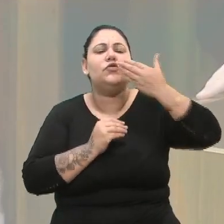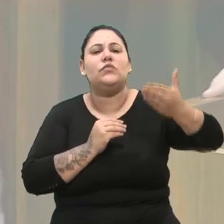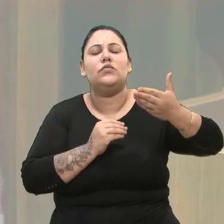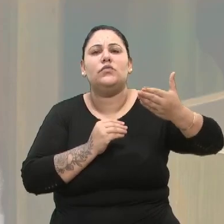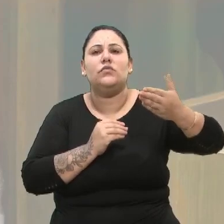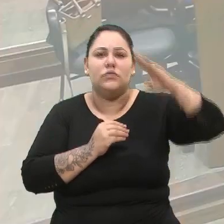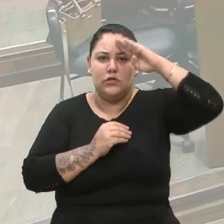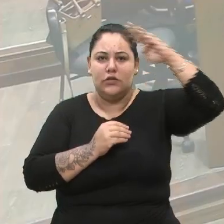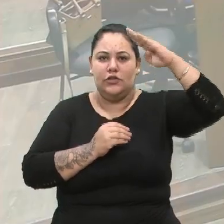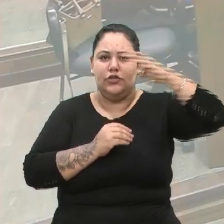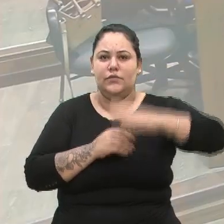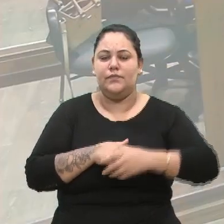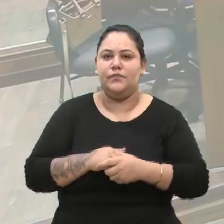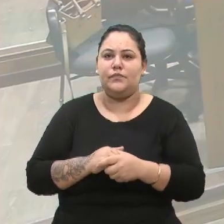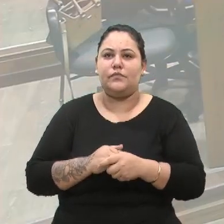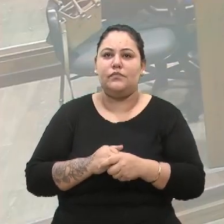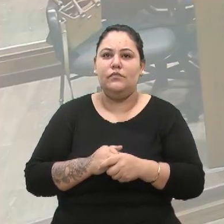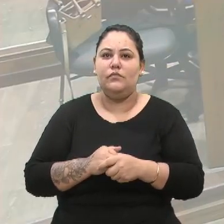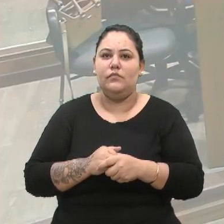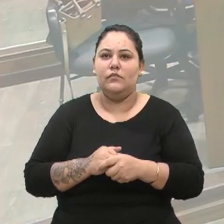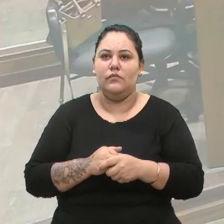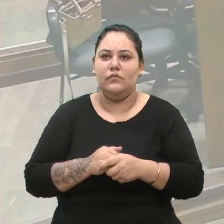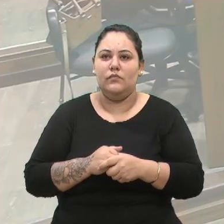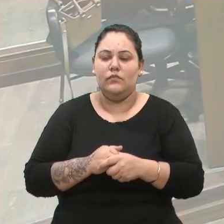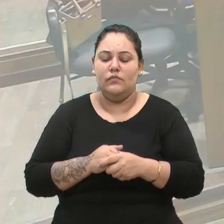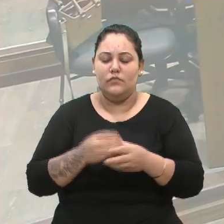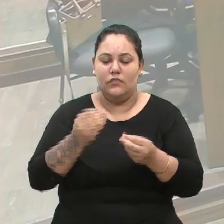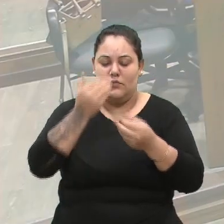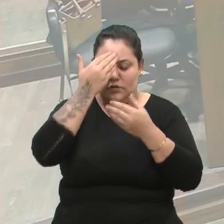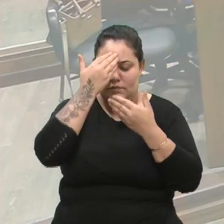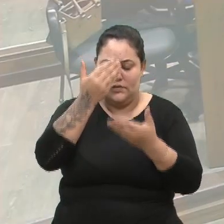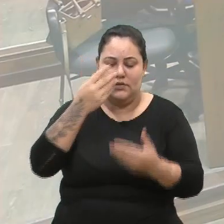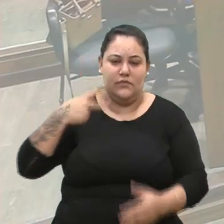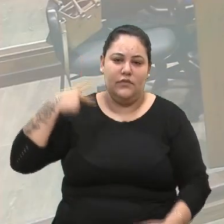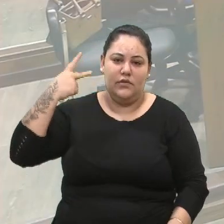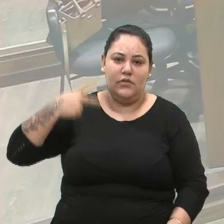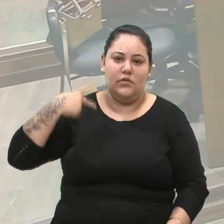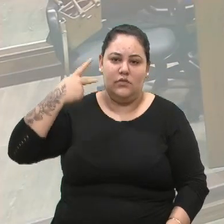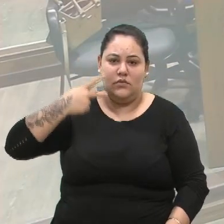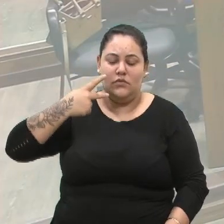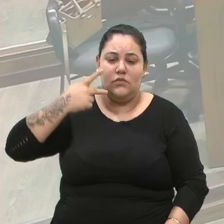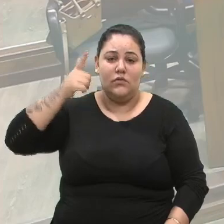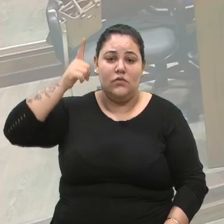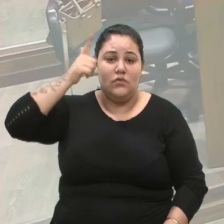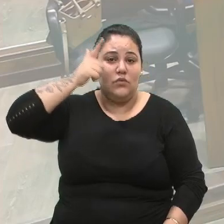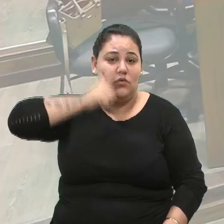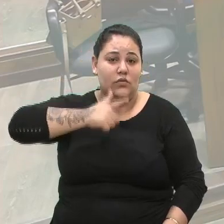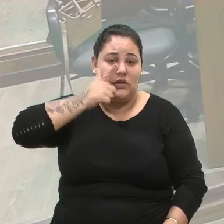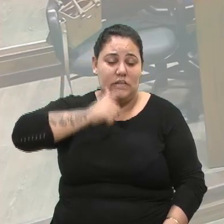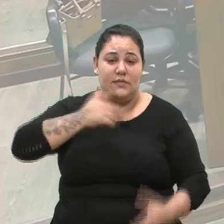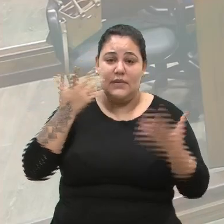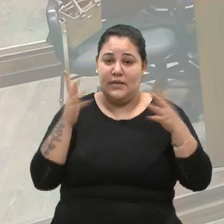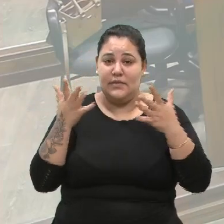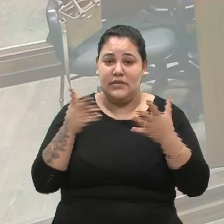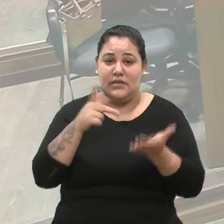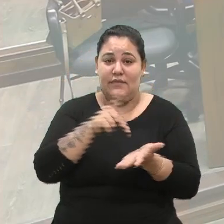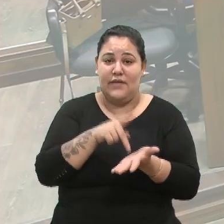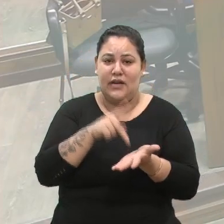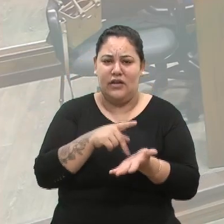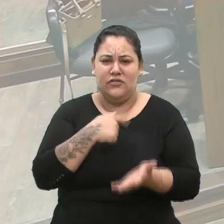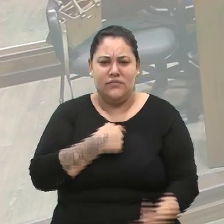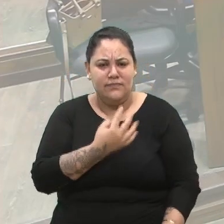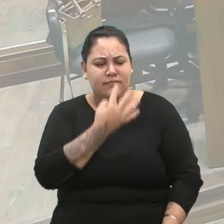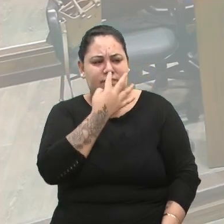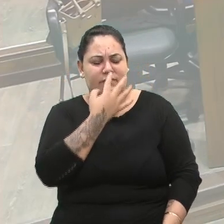Tenente Cristiano. Muito obrigado, vereador Lucas, parabéns pelas considerações. Na verdade, me surpreende,